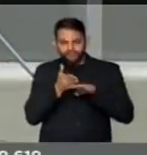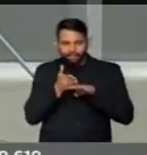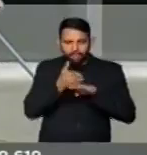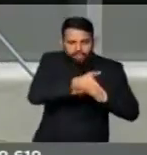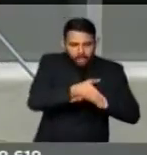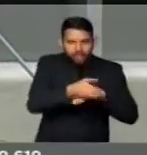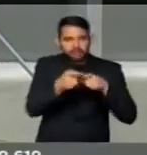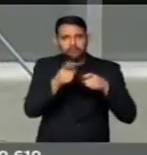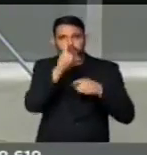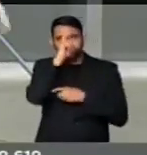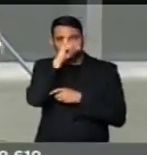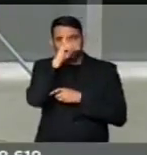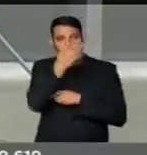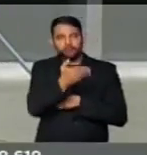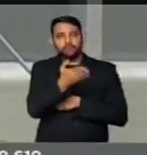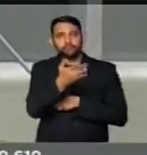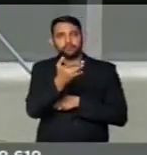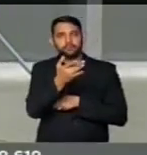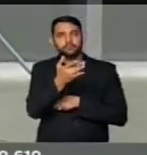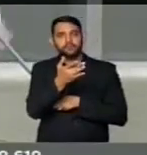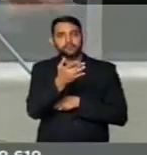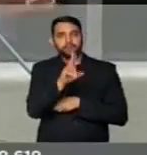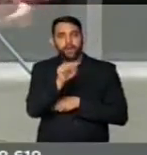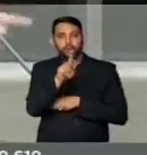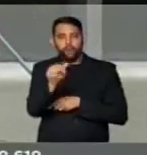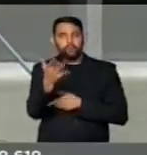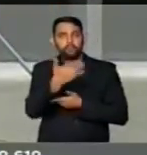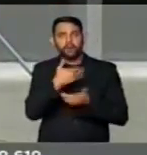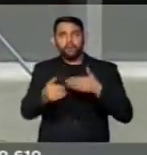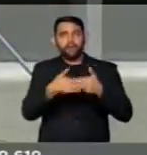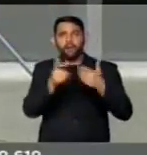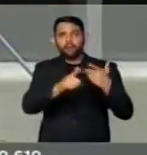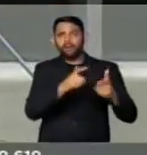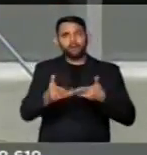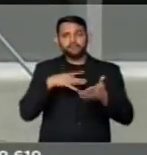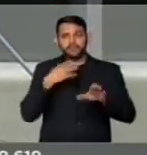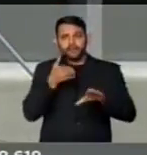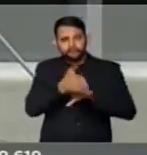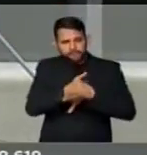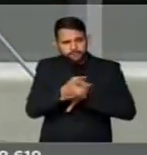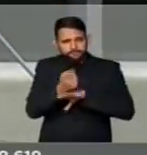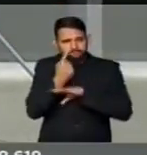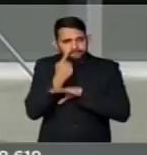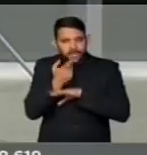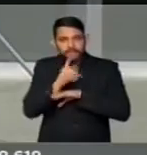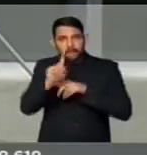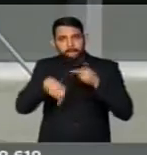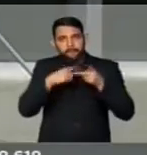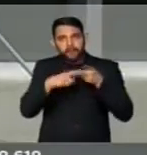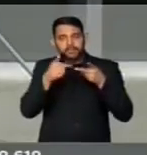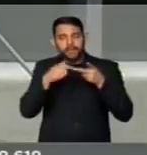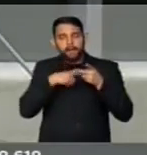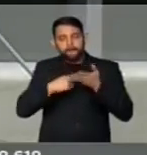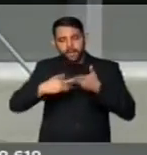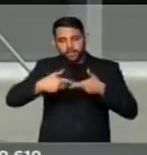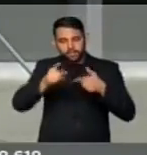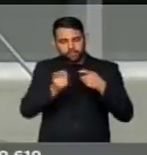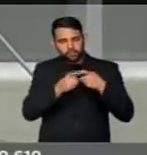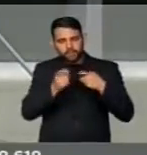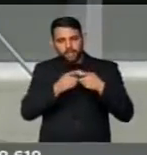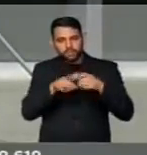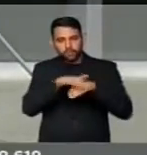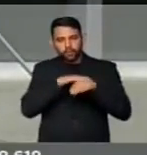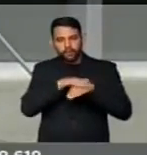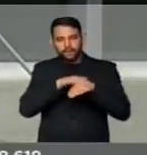entrada do posto médico, da UPA, do hospital. E depois, a maioria dos médicos não dialoga mais